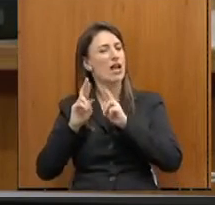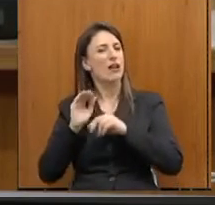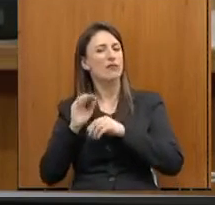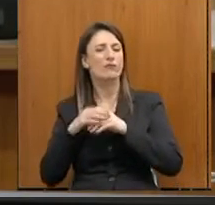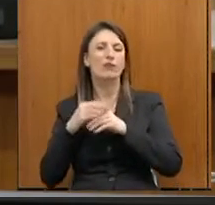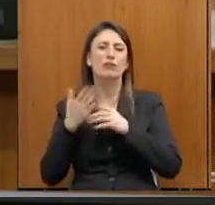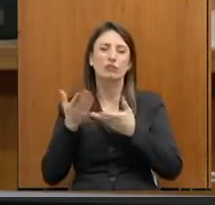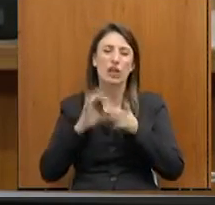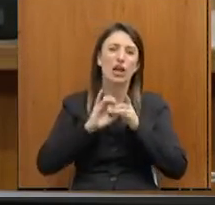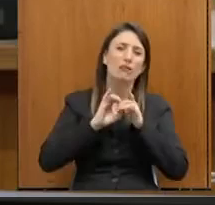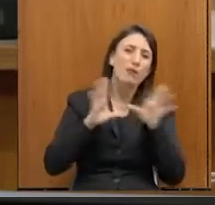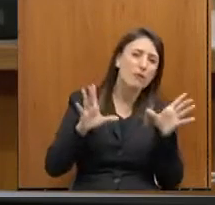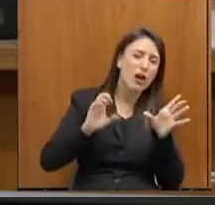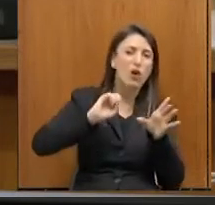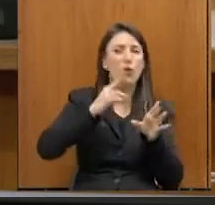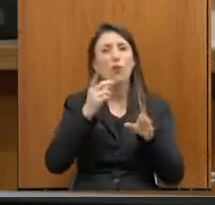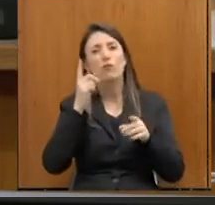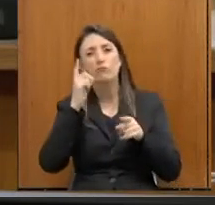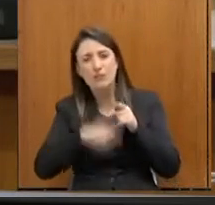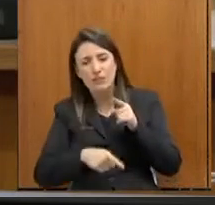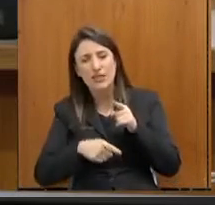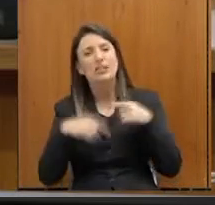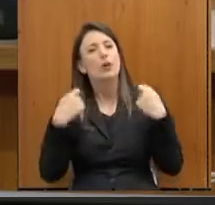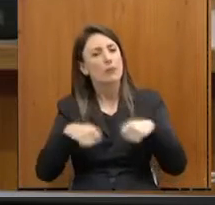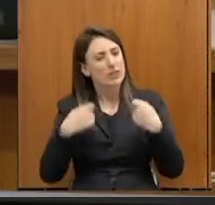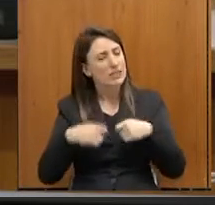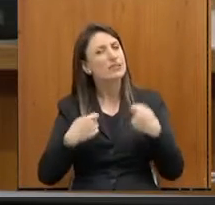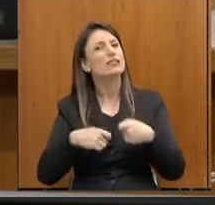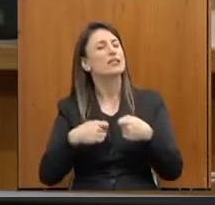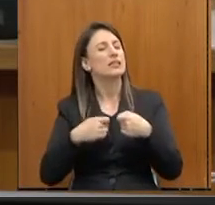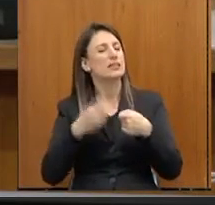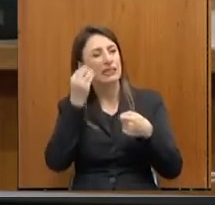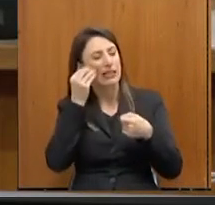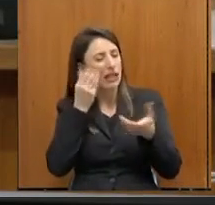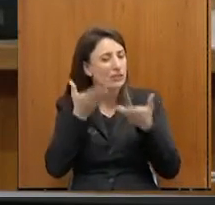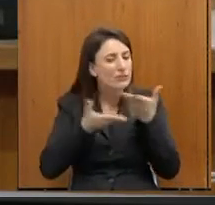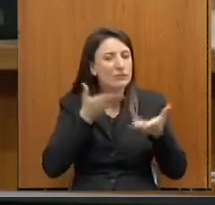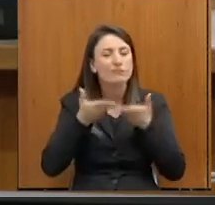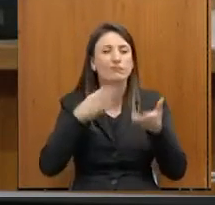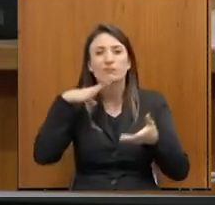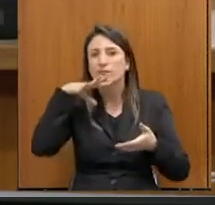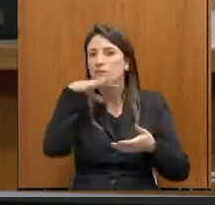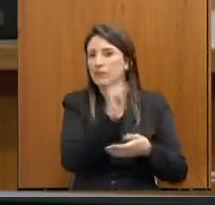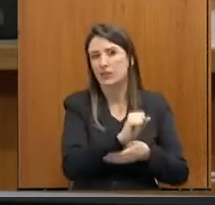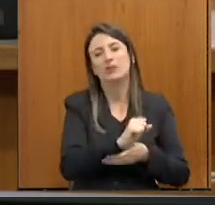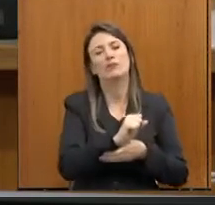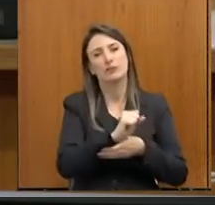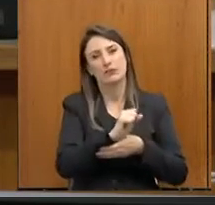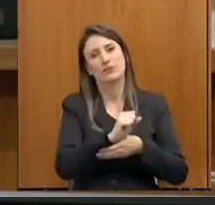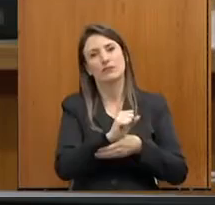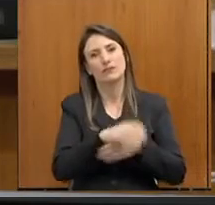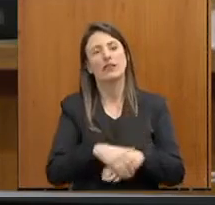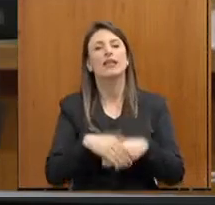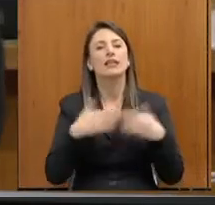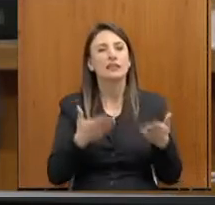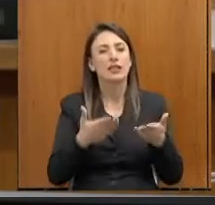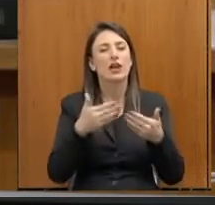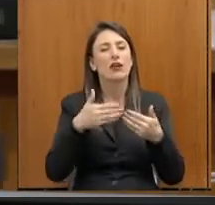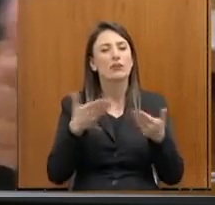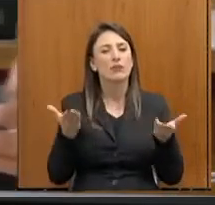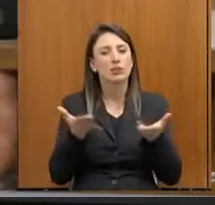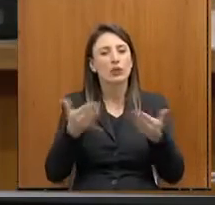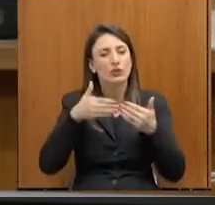o Estado tem que ter dinamismo e velocidade que o setor produtivo exige Então a partir de hoje